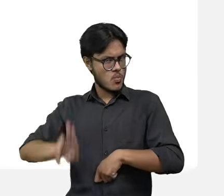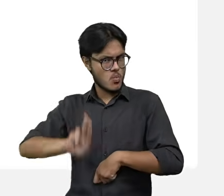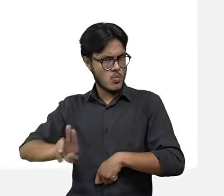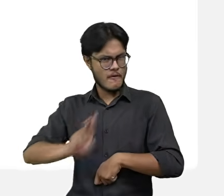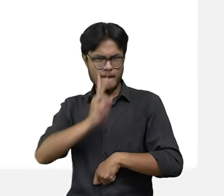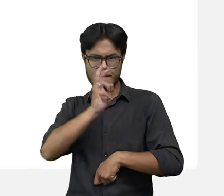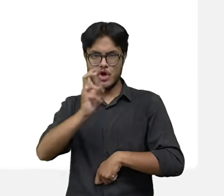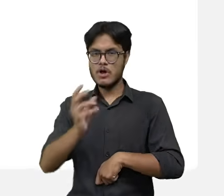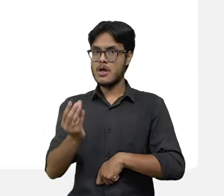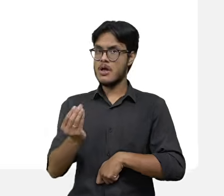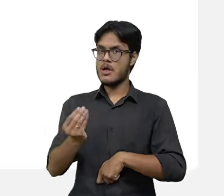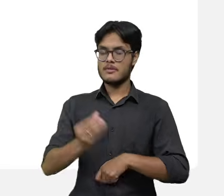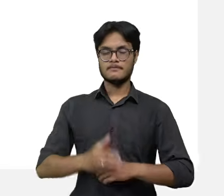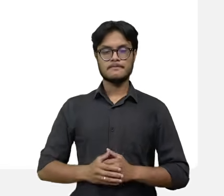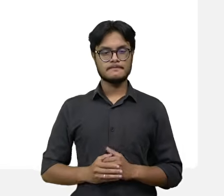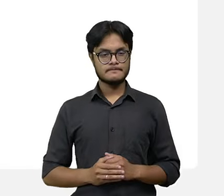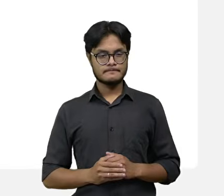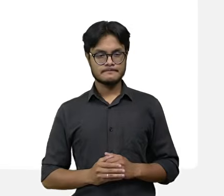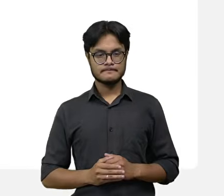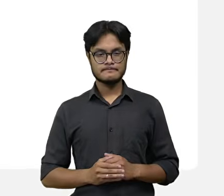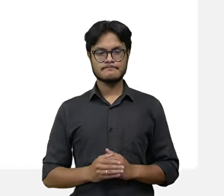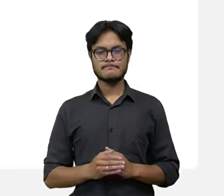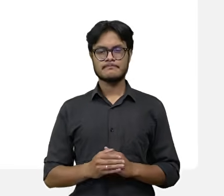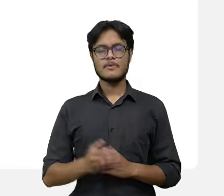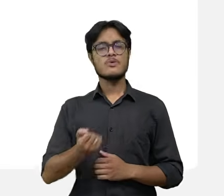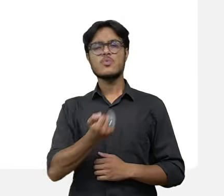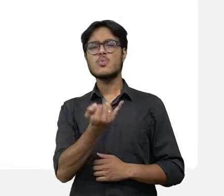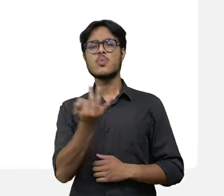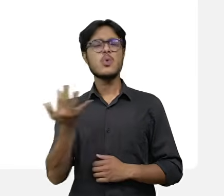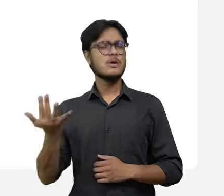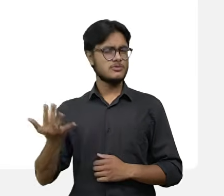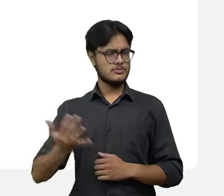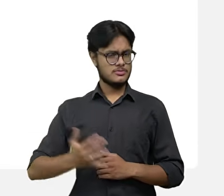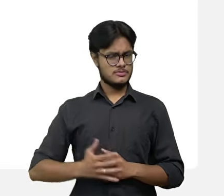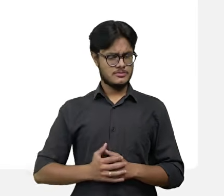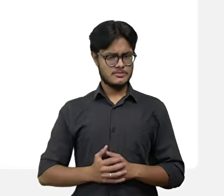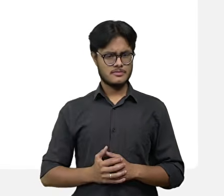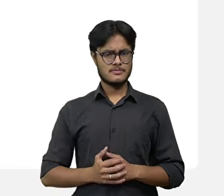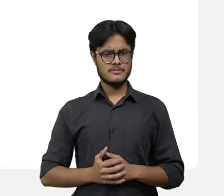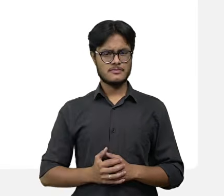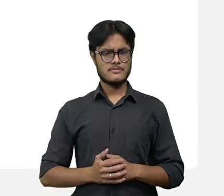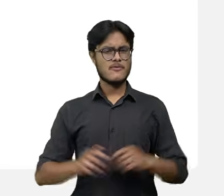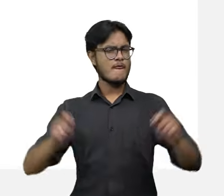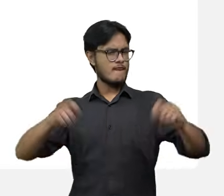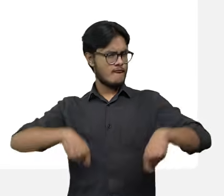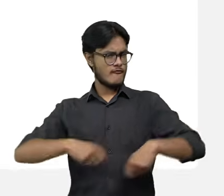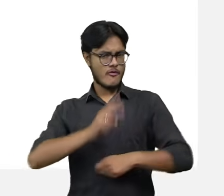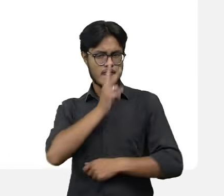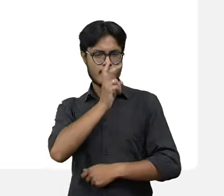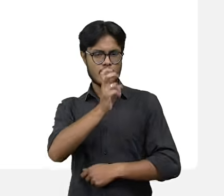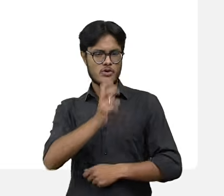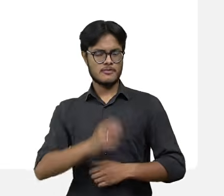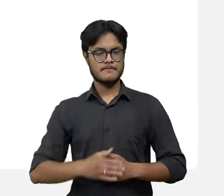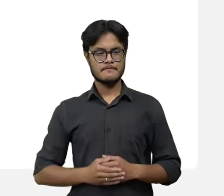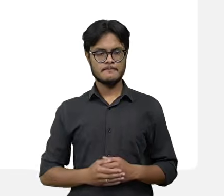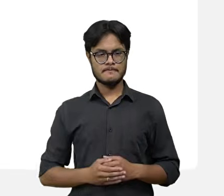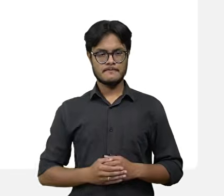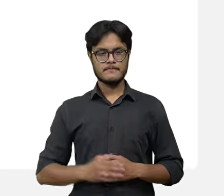esforço máximo, beleza? Quanto é o rendimento do motor? O rendimento do motor é